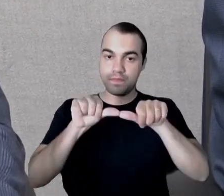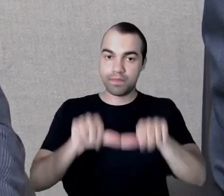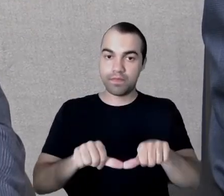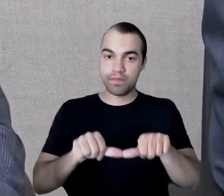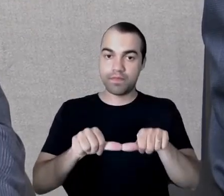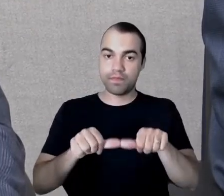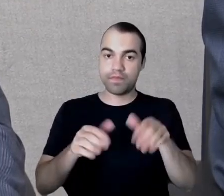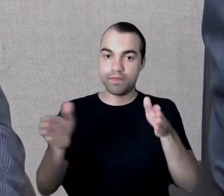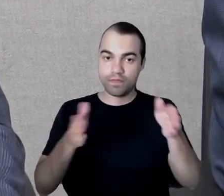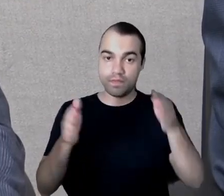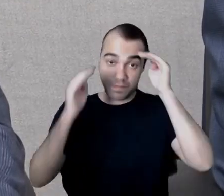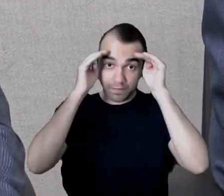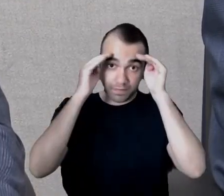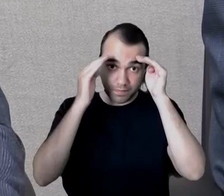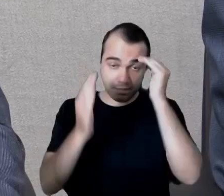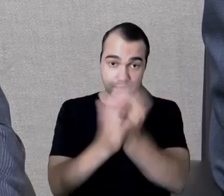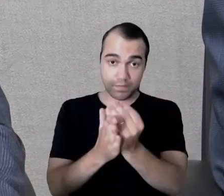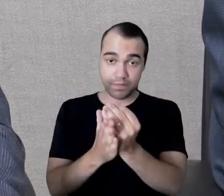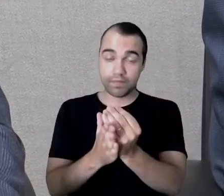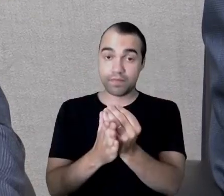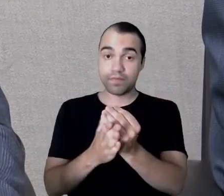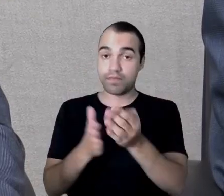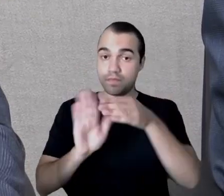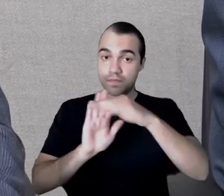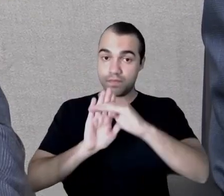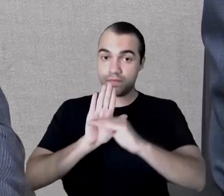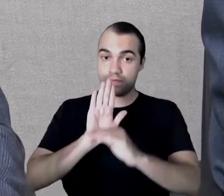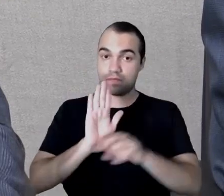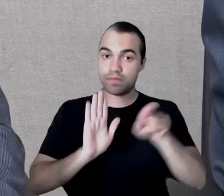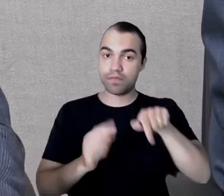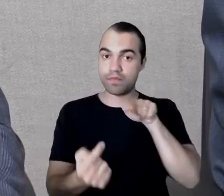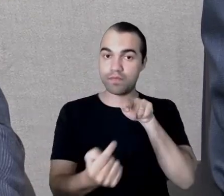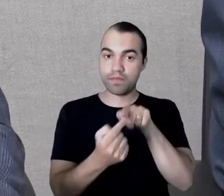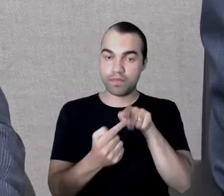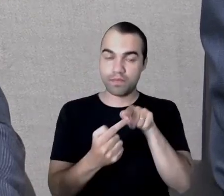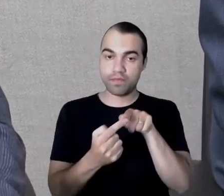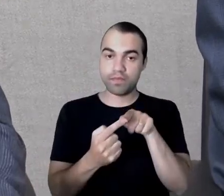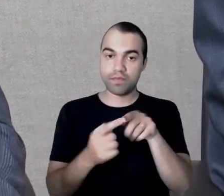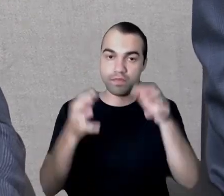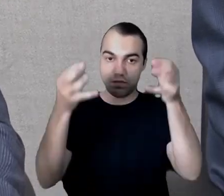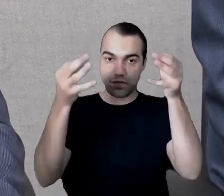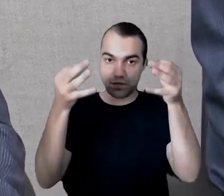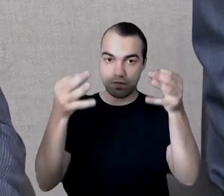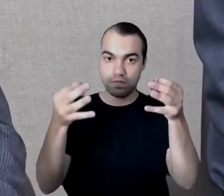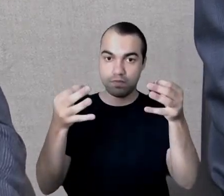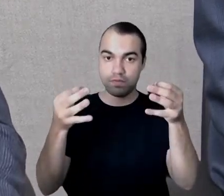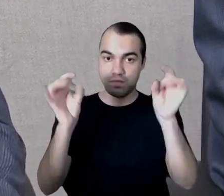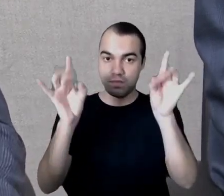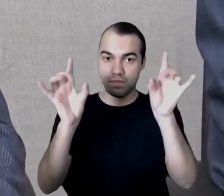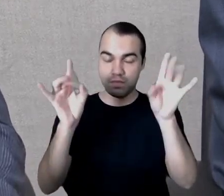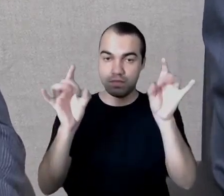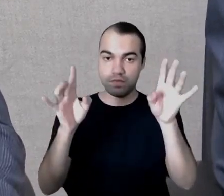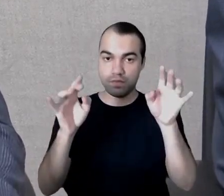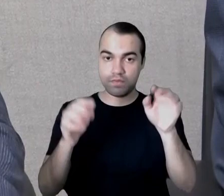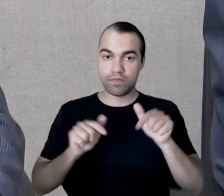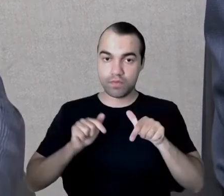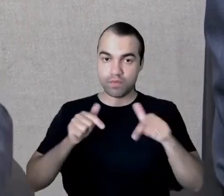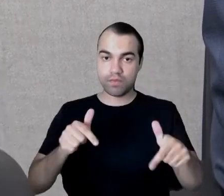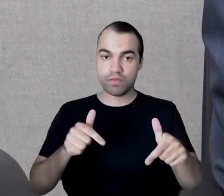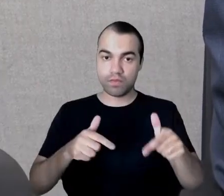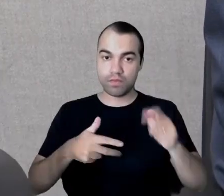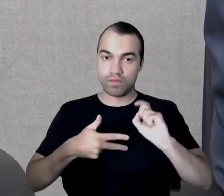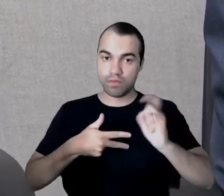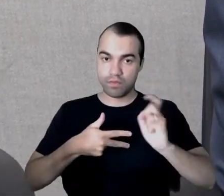prazos e exigências relativos a Tais programas serão objetos regulamentação específica por ato do Poder Executivo